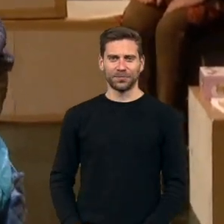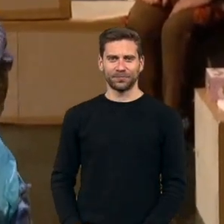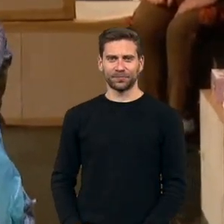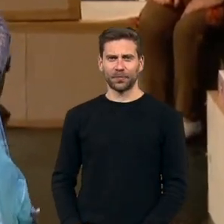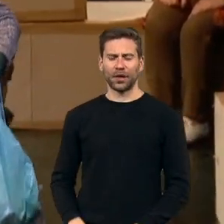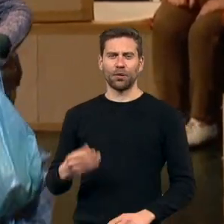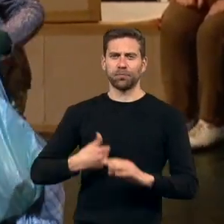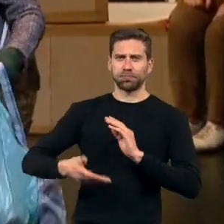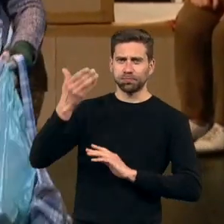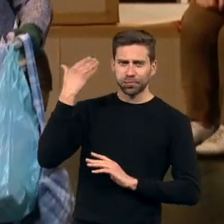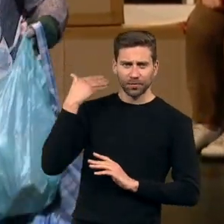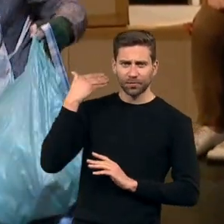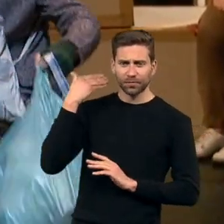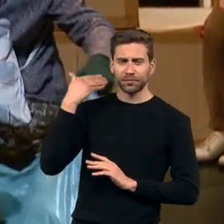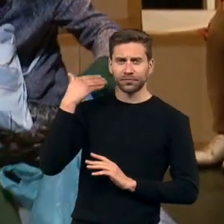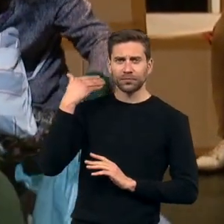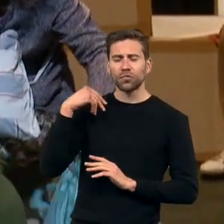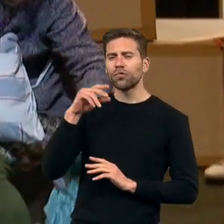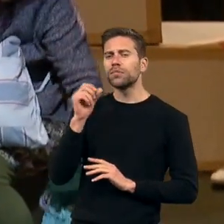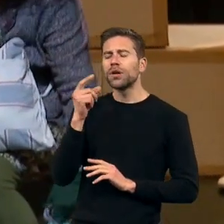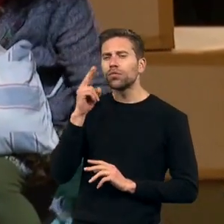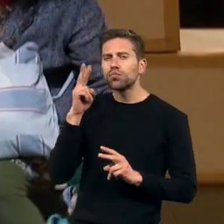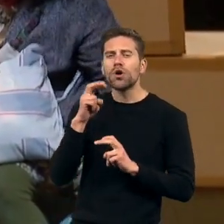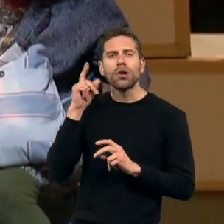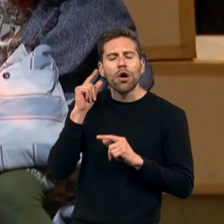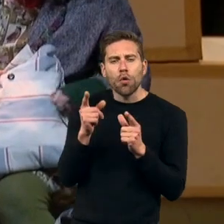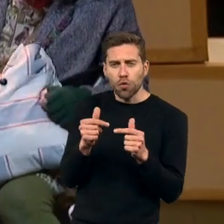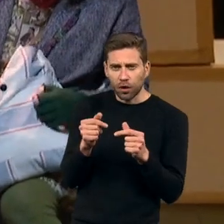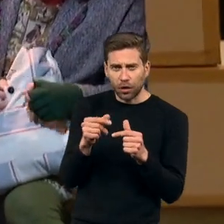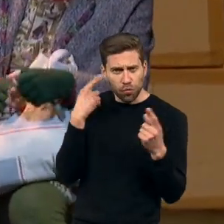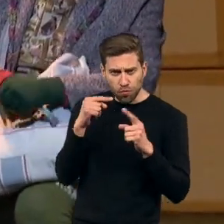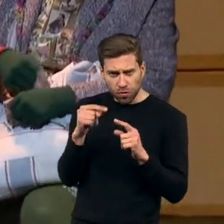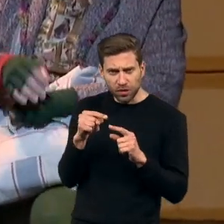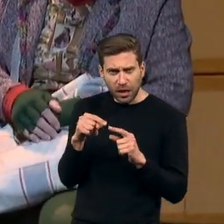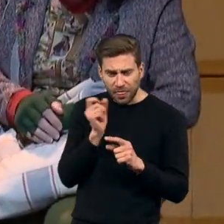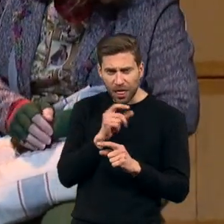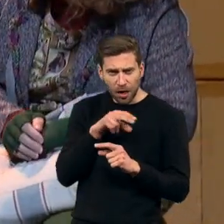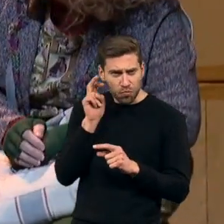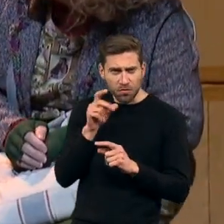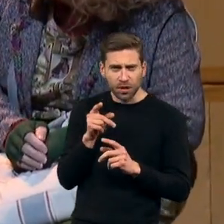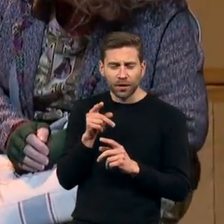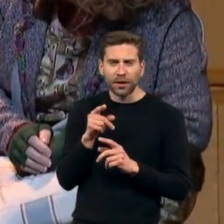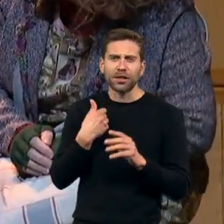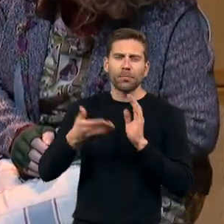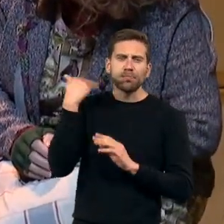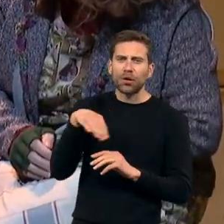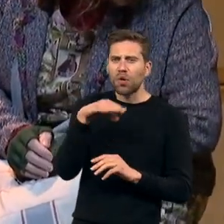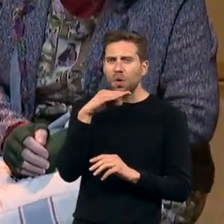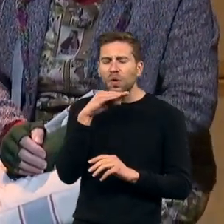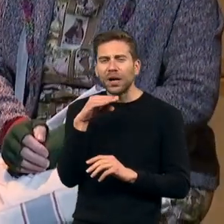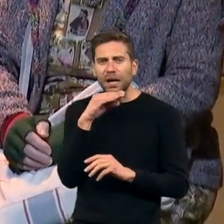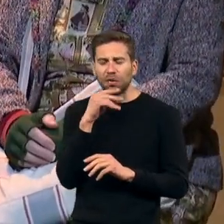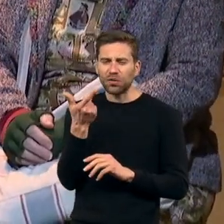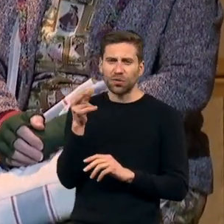Eu uma vez encontrei um rato que tocava. Também tive um cãozinho que encontrei no